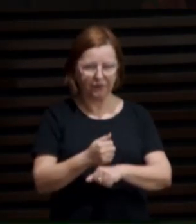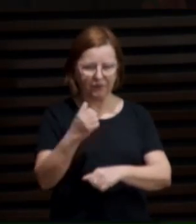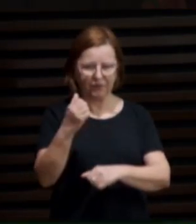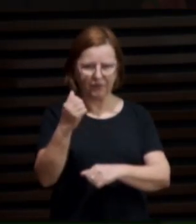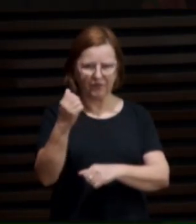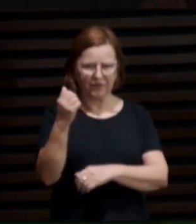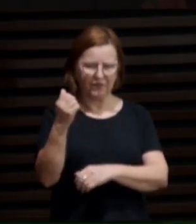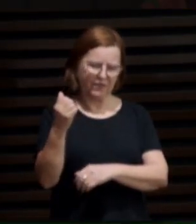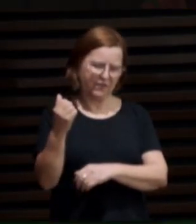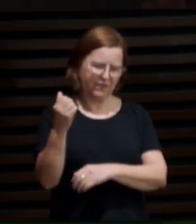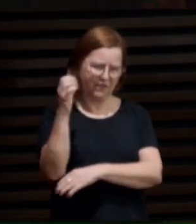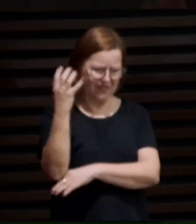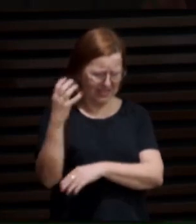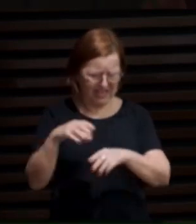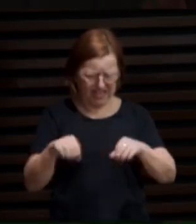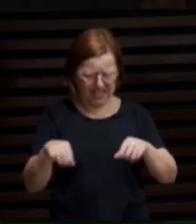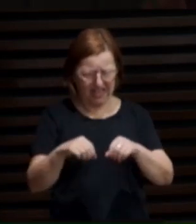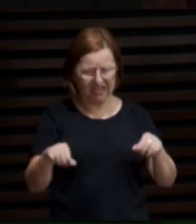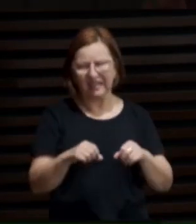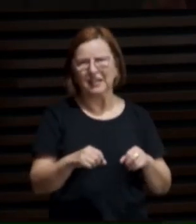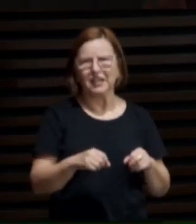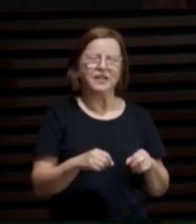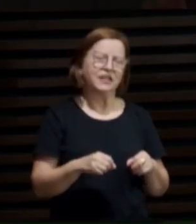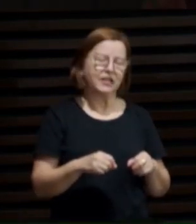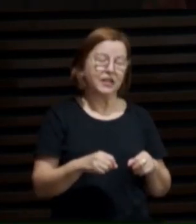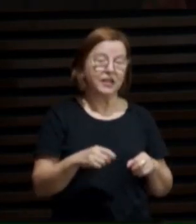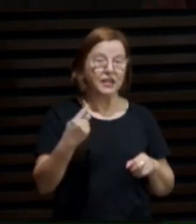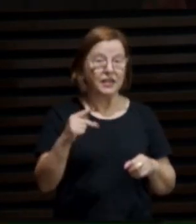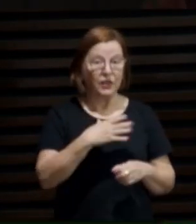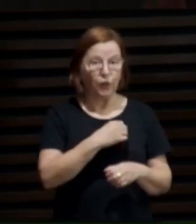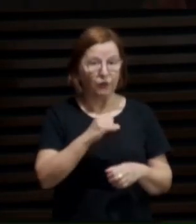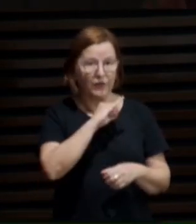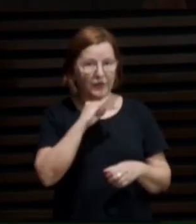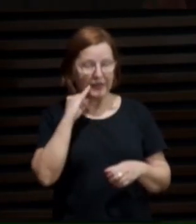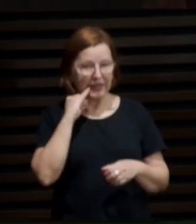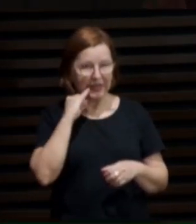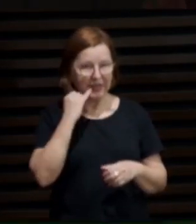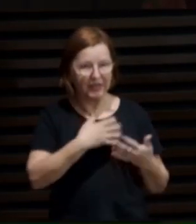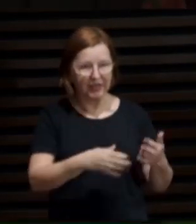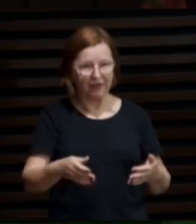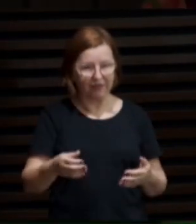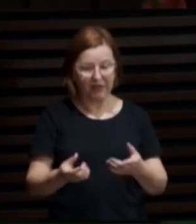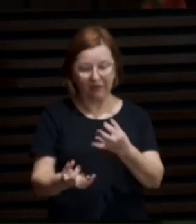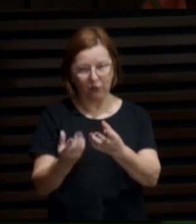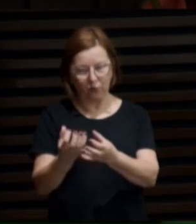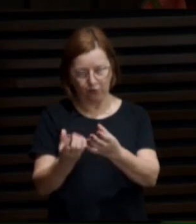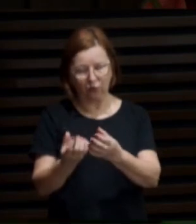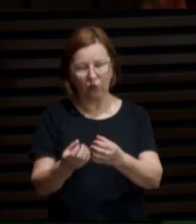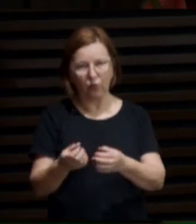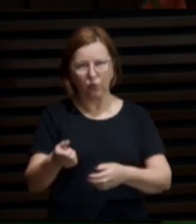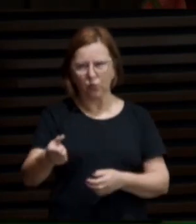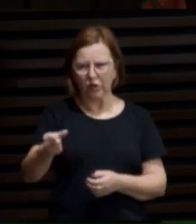porém, levava nas mãos o fogo e o cutelo. Olha só, a cabeça deles assim. Eu